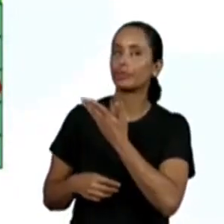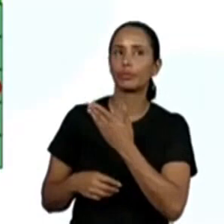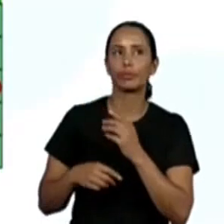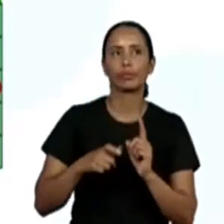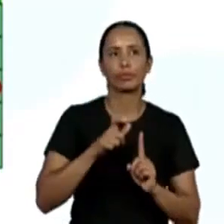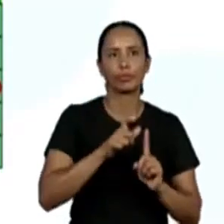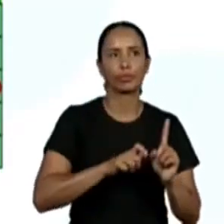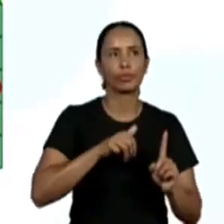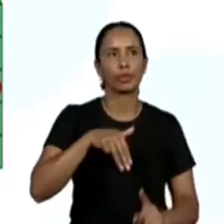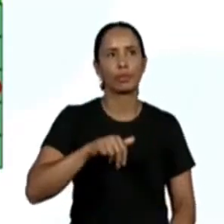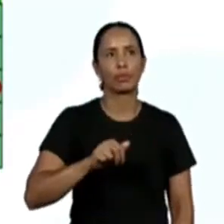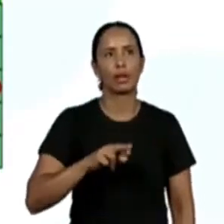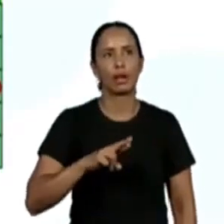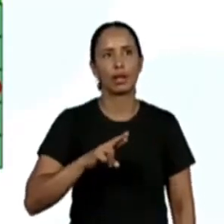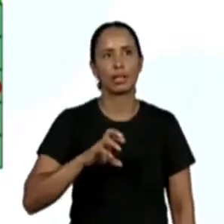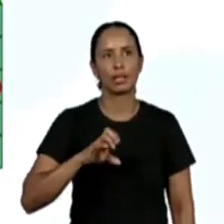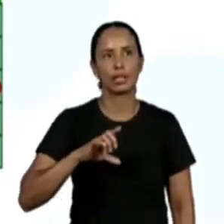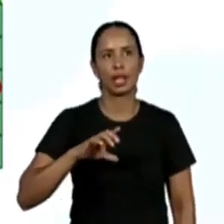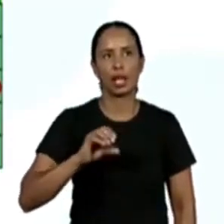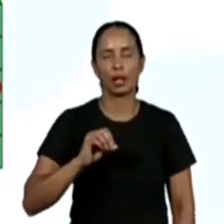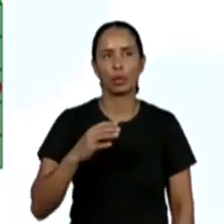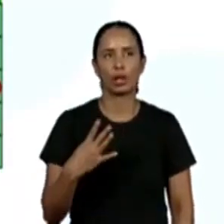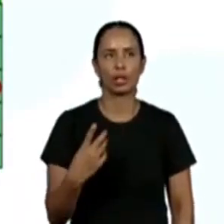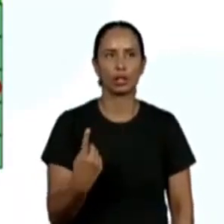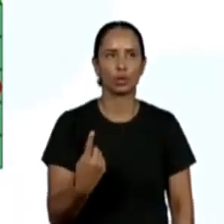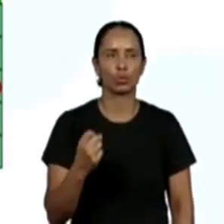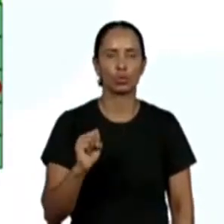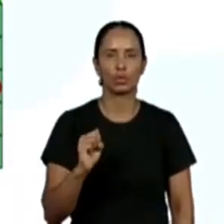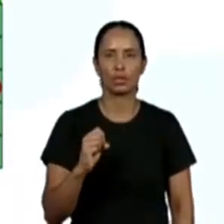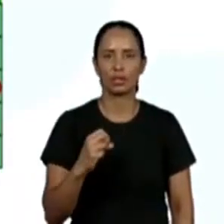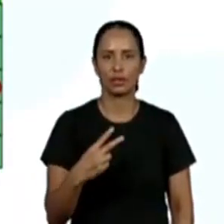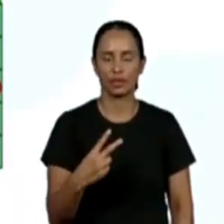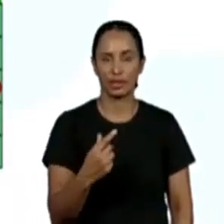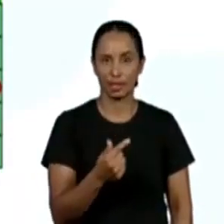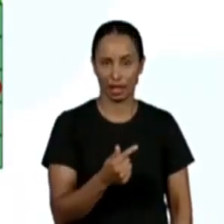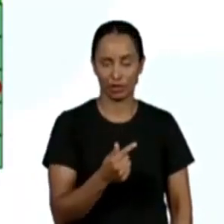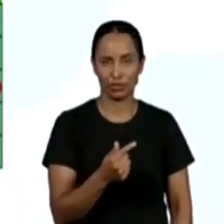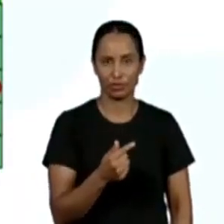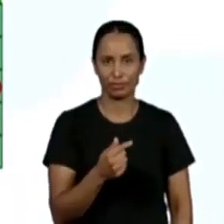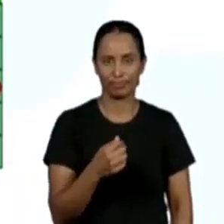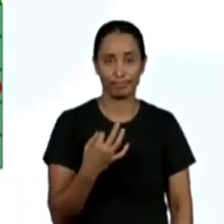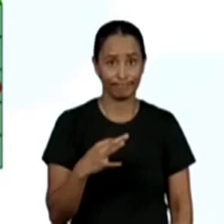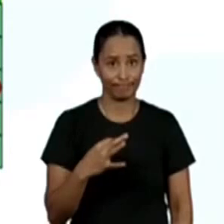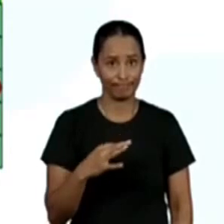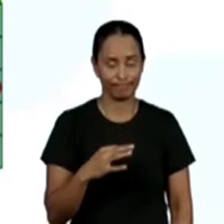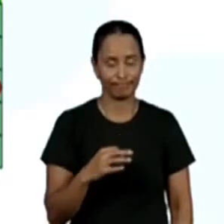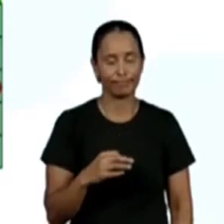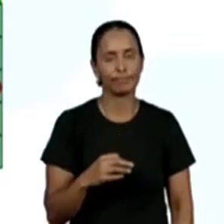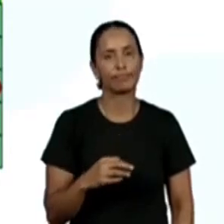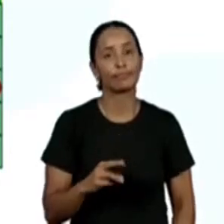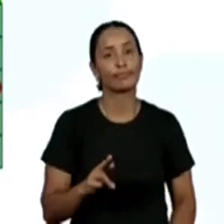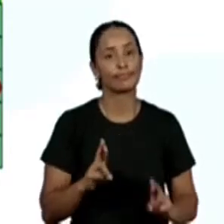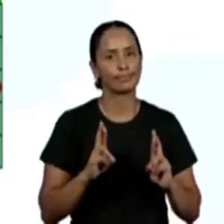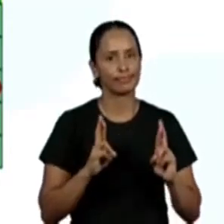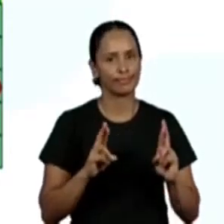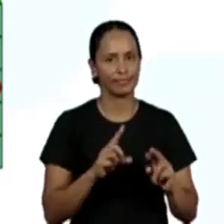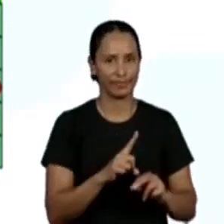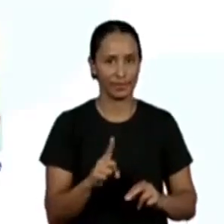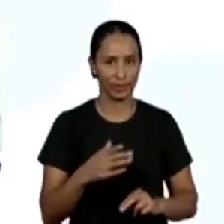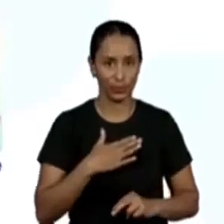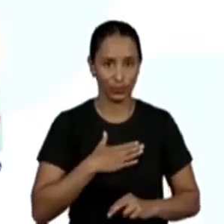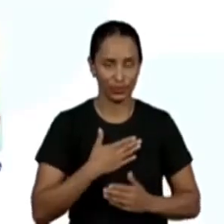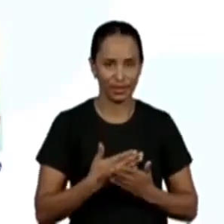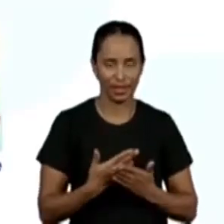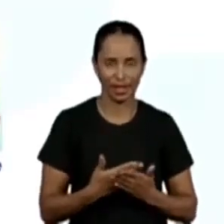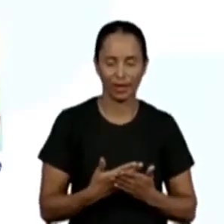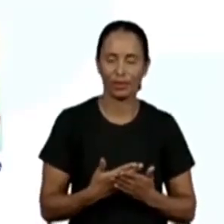41.827 aí, eu consigo representar como esse último valor. Beleza? Espero que vocês tenham gostado, já estamos encerrando a